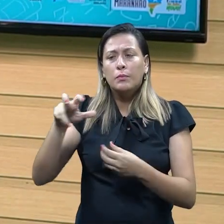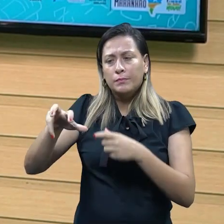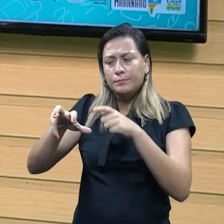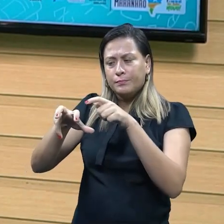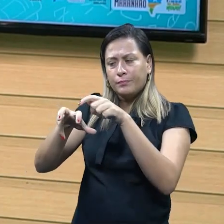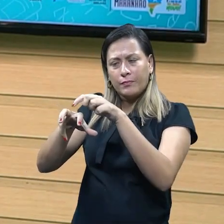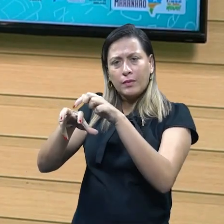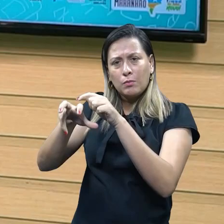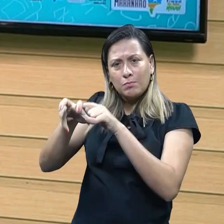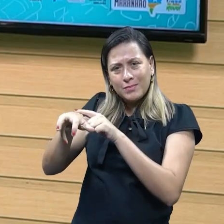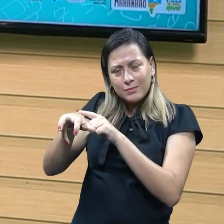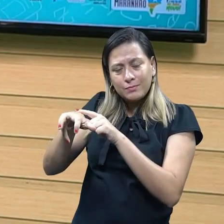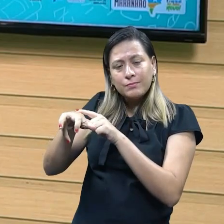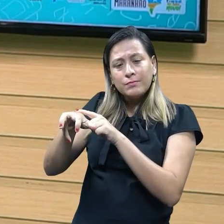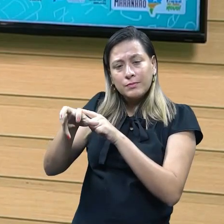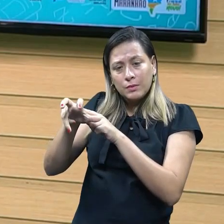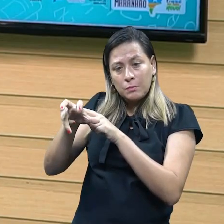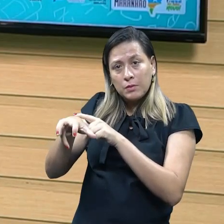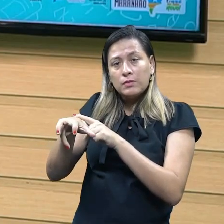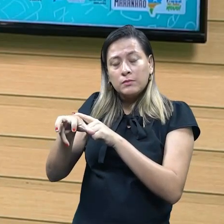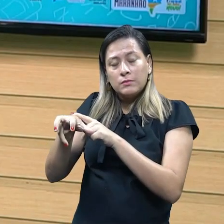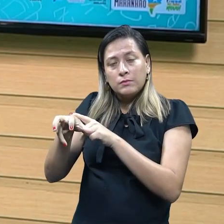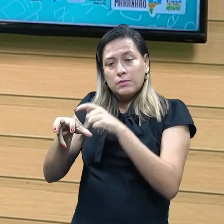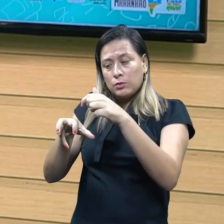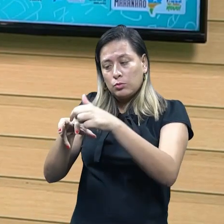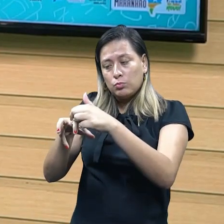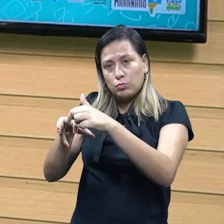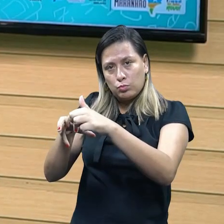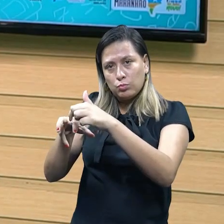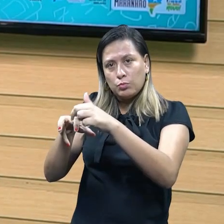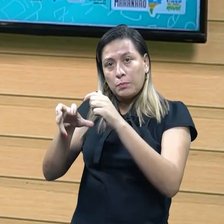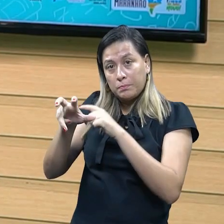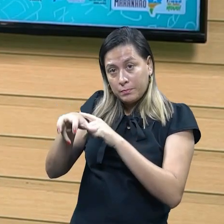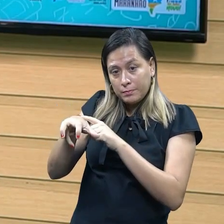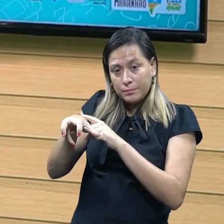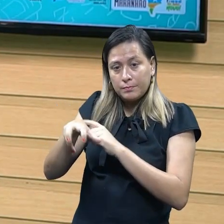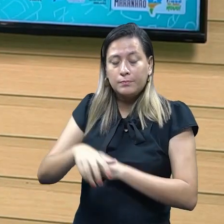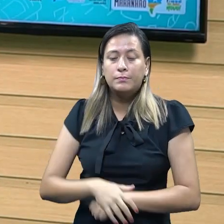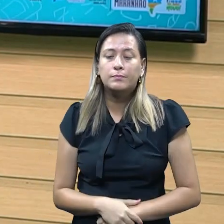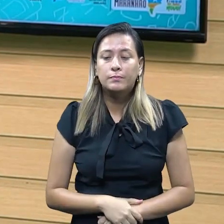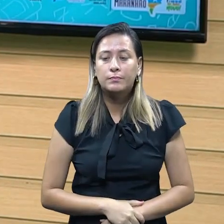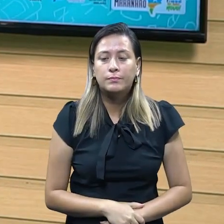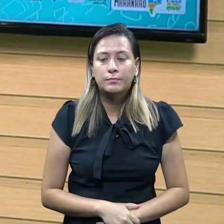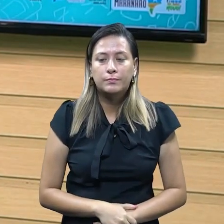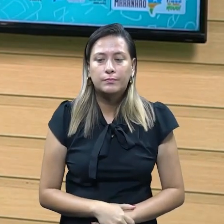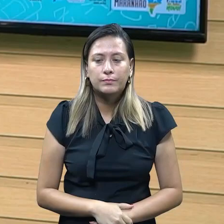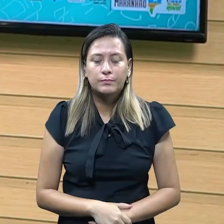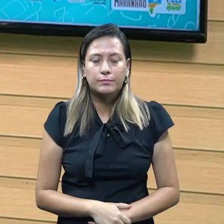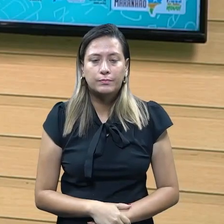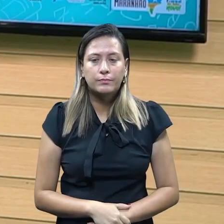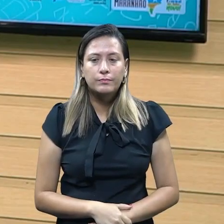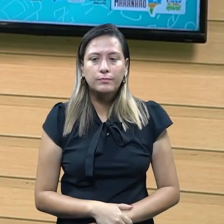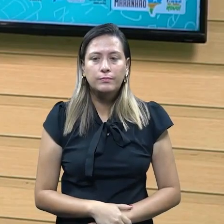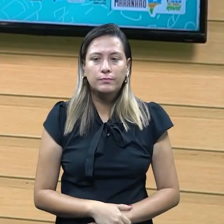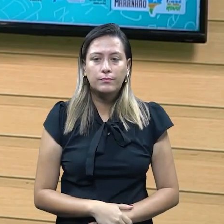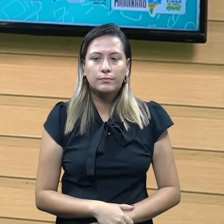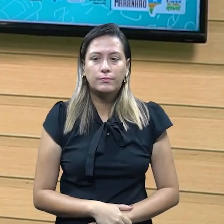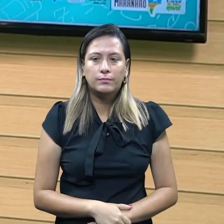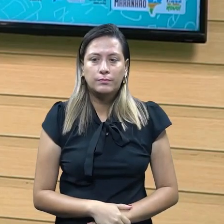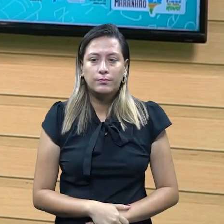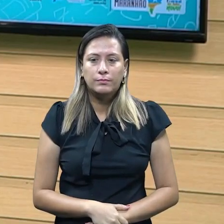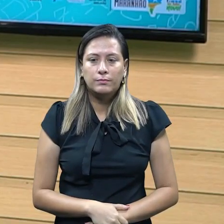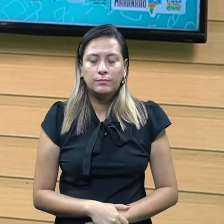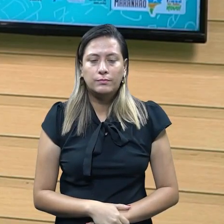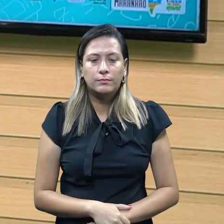PAN. Você pressiona essa tecla, esse botão, o botão central, lembrando, é o scroll,